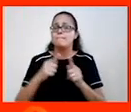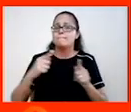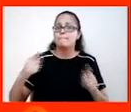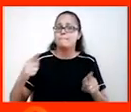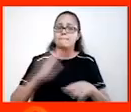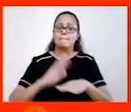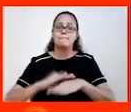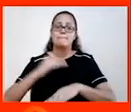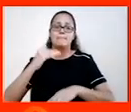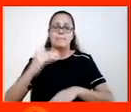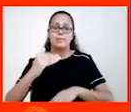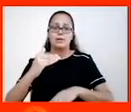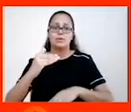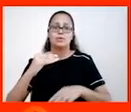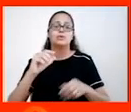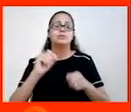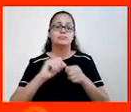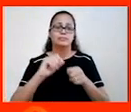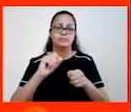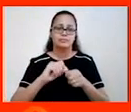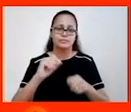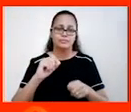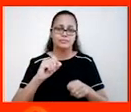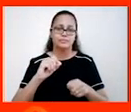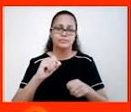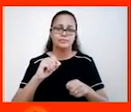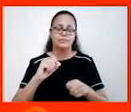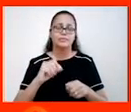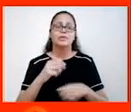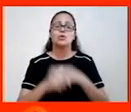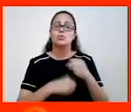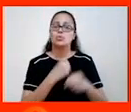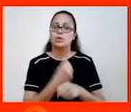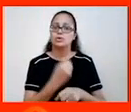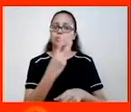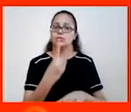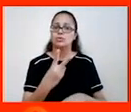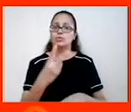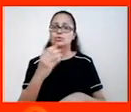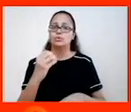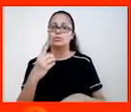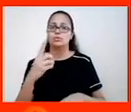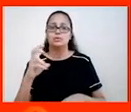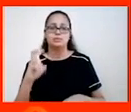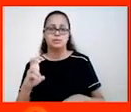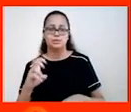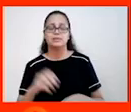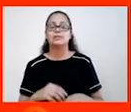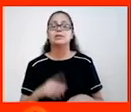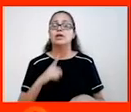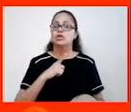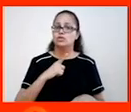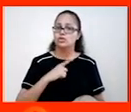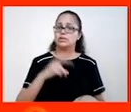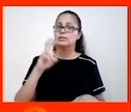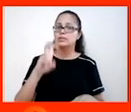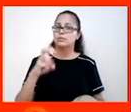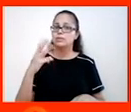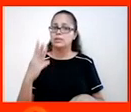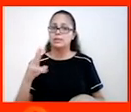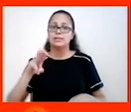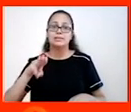desses 80,2 milhões de barris produzidos diariamente em 2015, 53 milhões deles